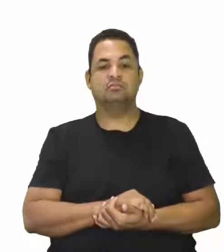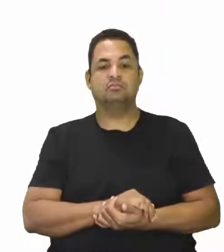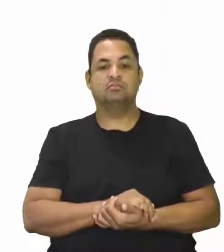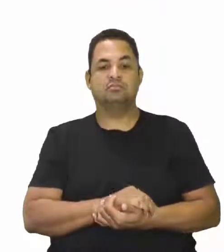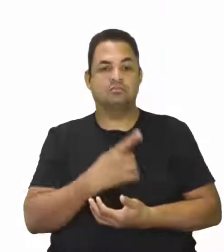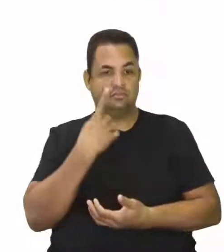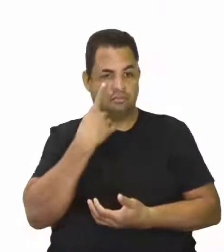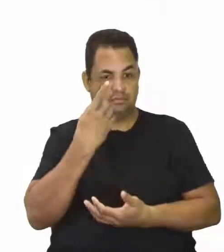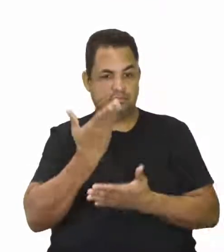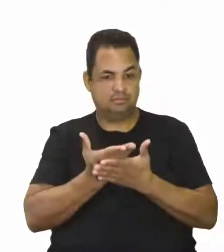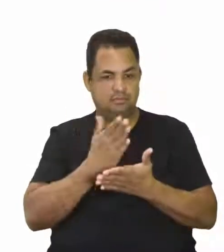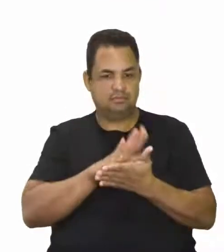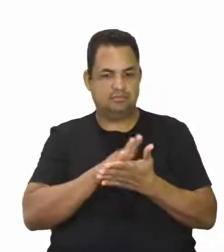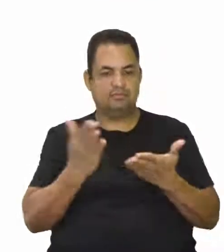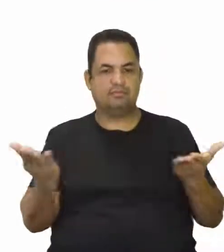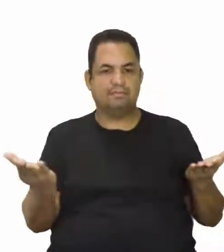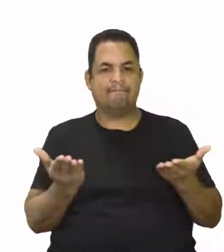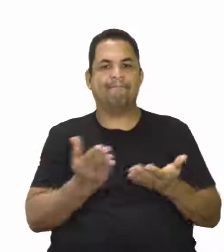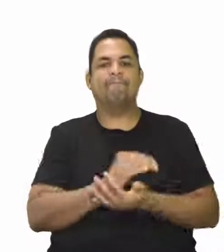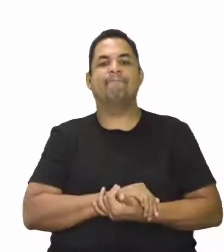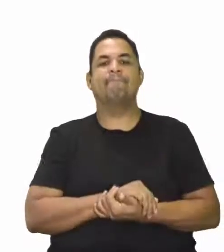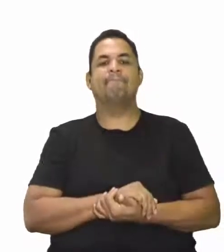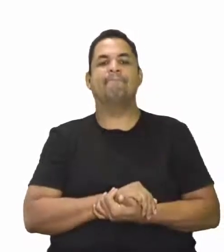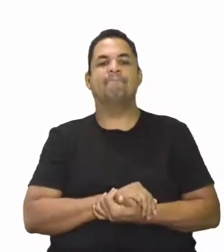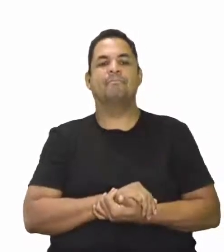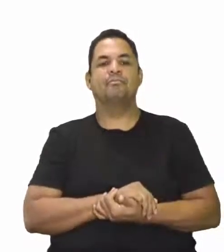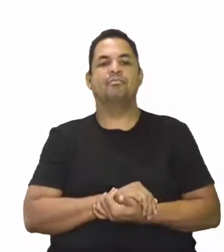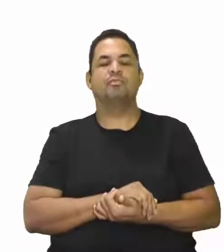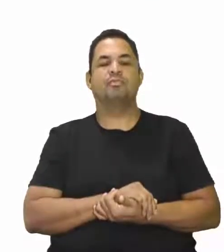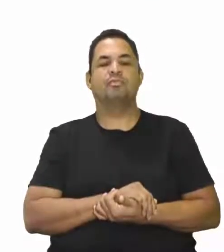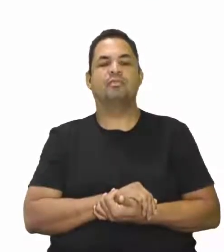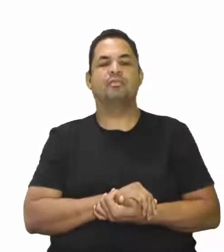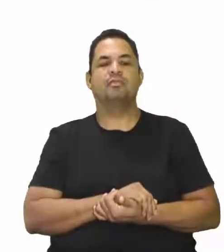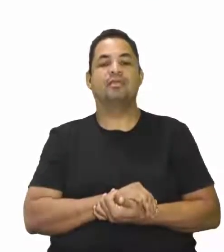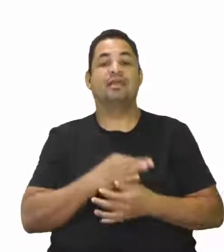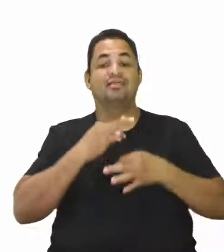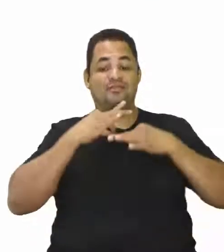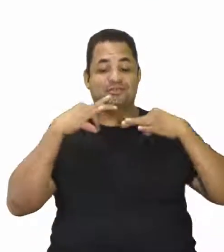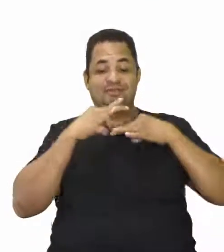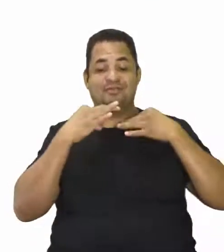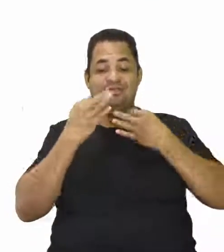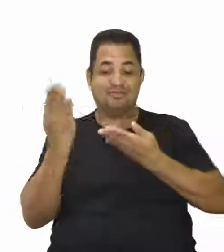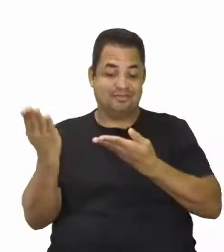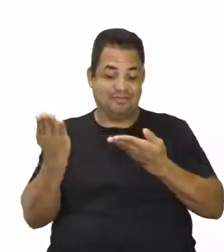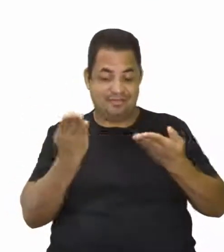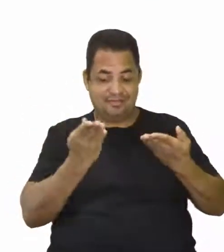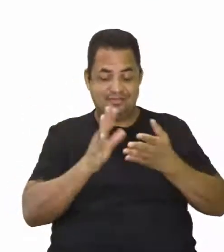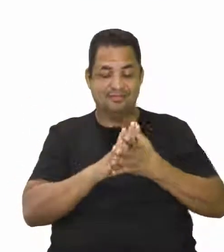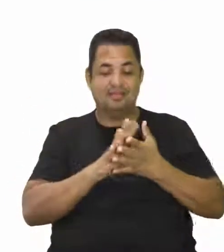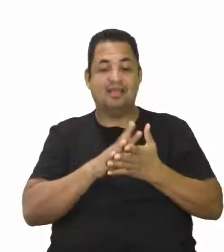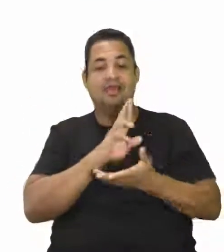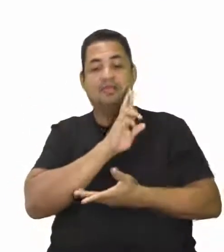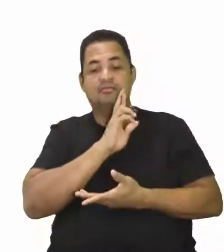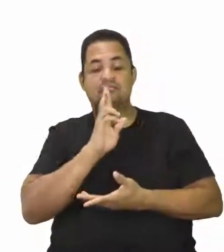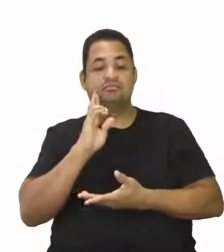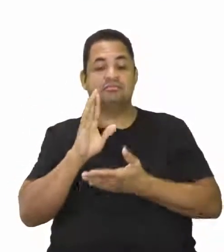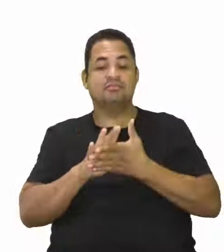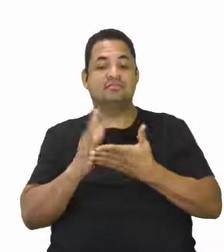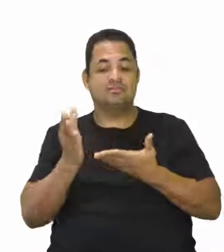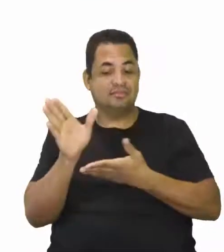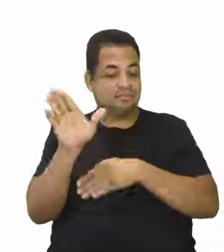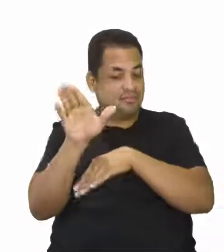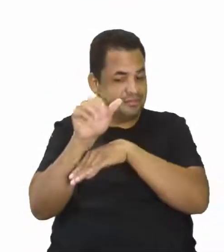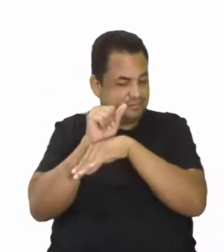só, vamos lá traduzir para vocês. Camareiro, garçom, o cara tá lá no restaurante, aí fala, eu já